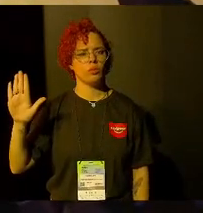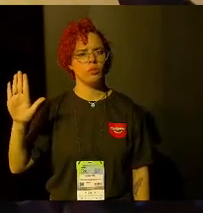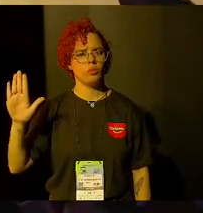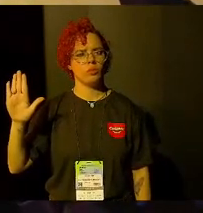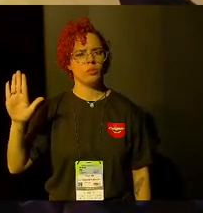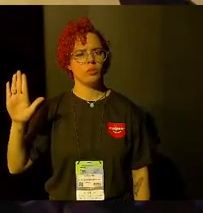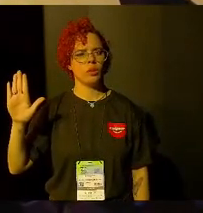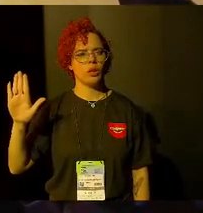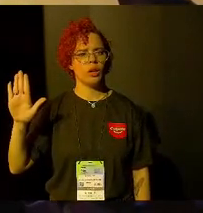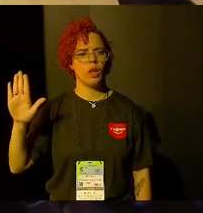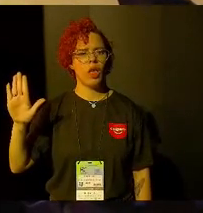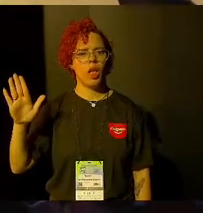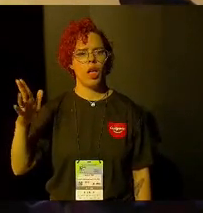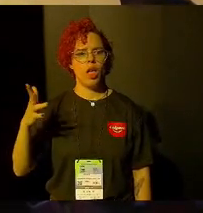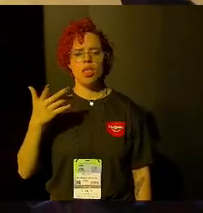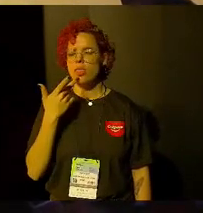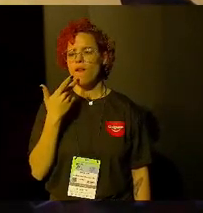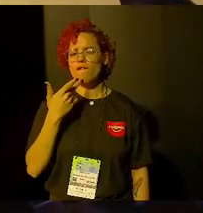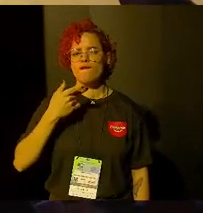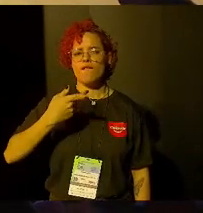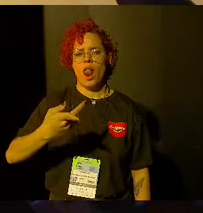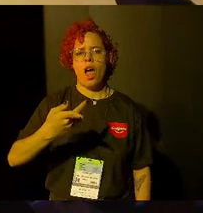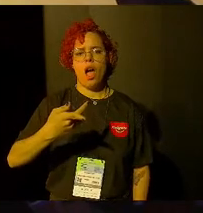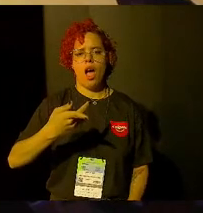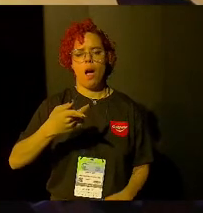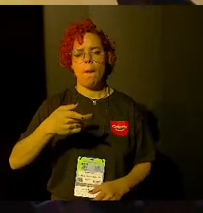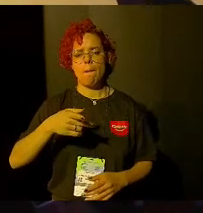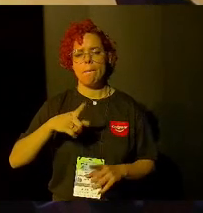não mais falar escravos